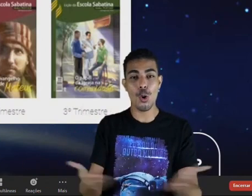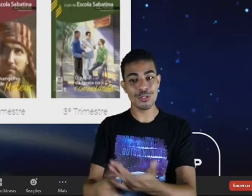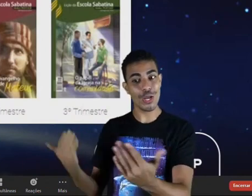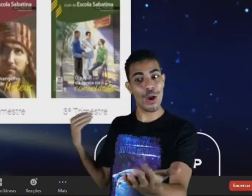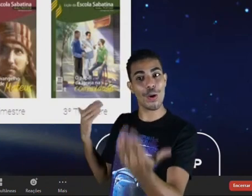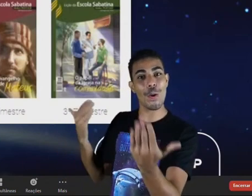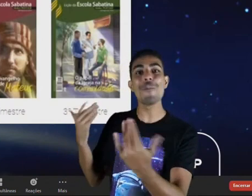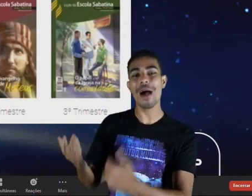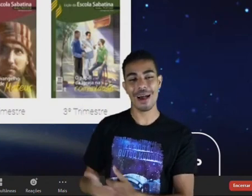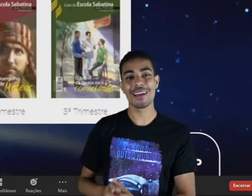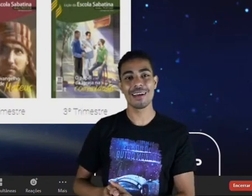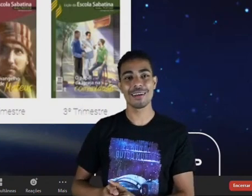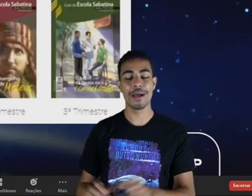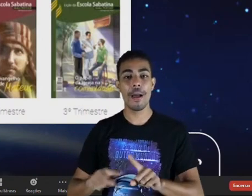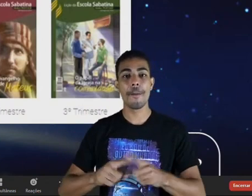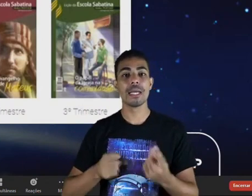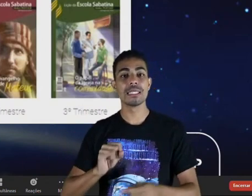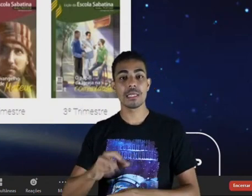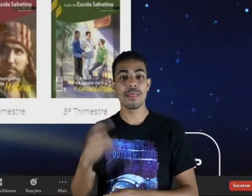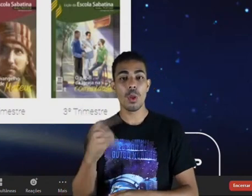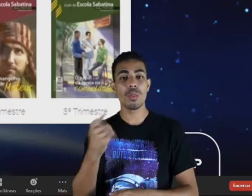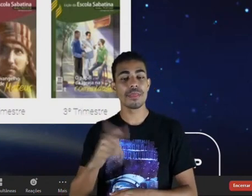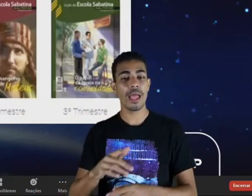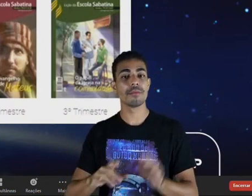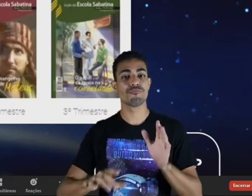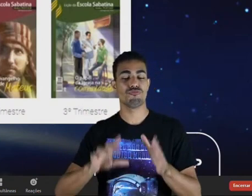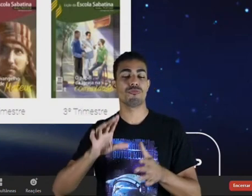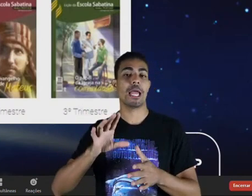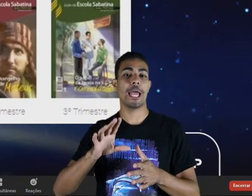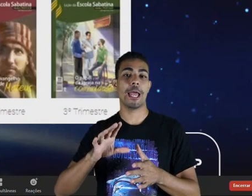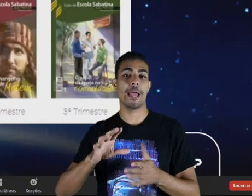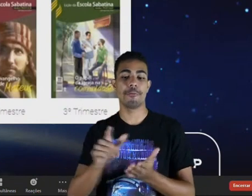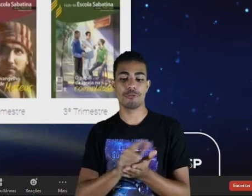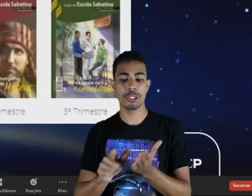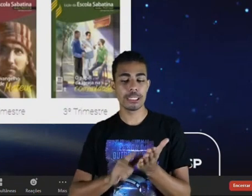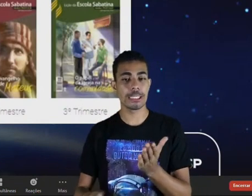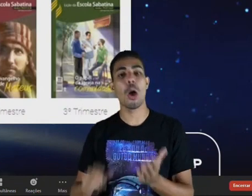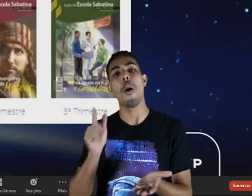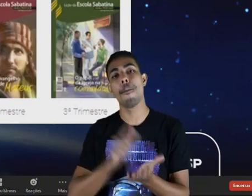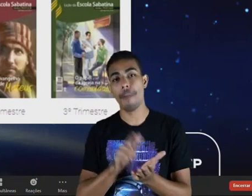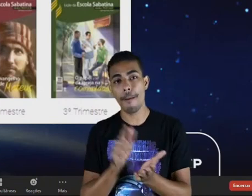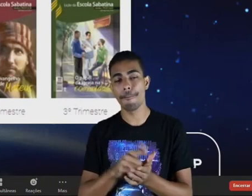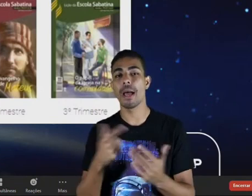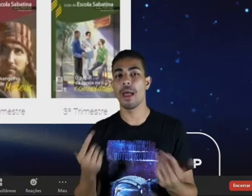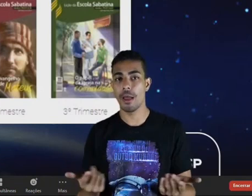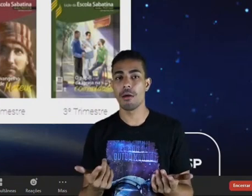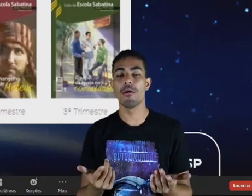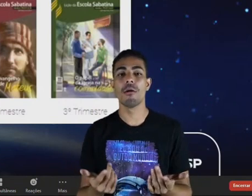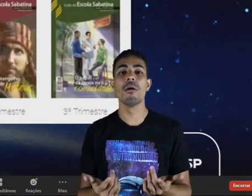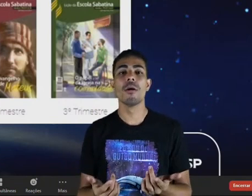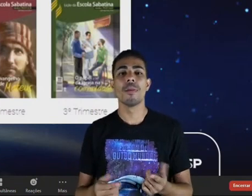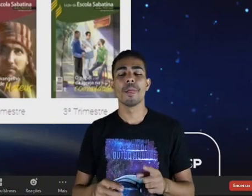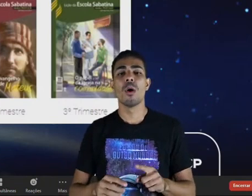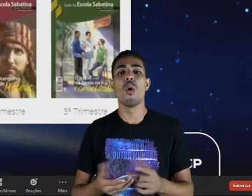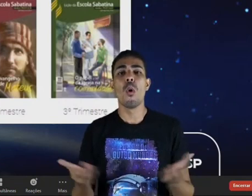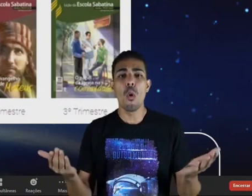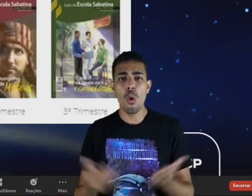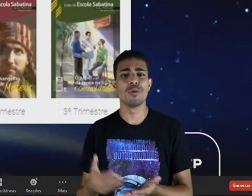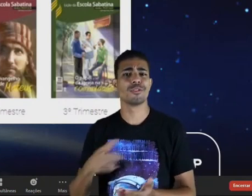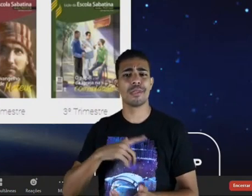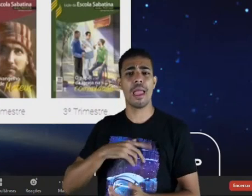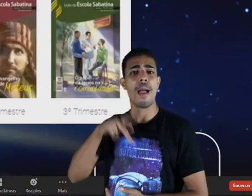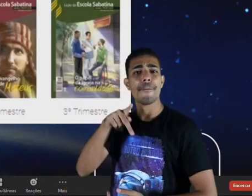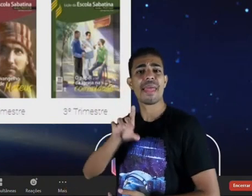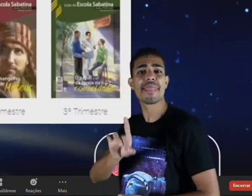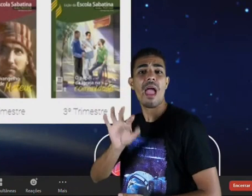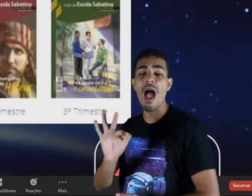você não tiver as lições em papel, ainda está mais fácil ainda, porque você tem de graça hoje a lição em PDF até no site